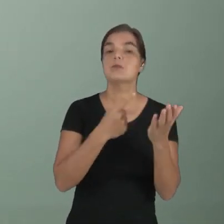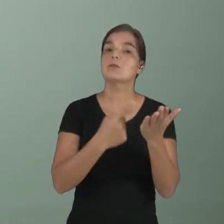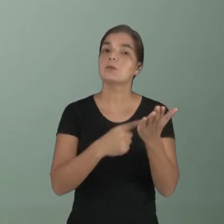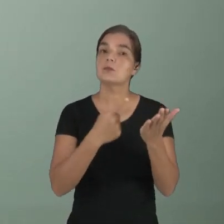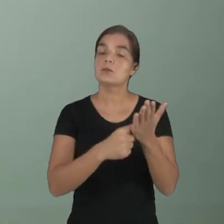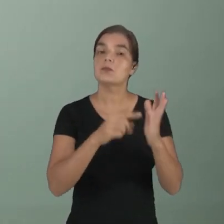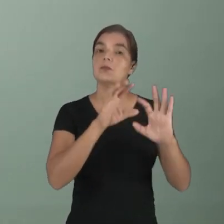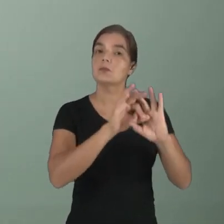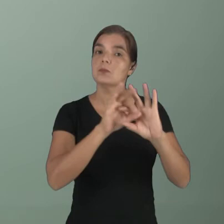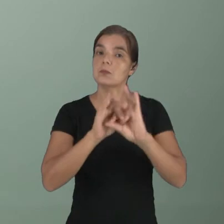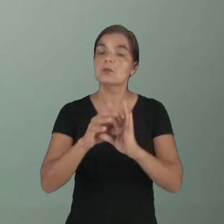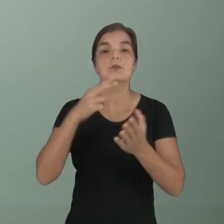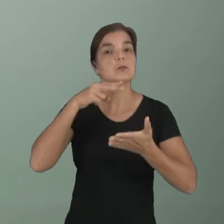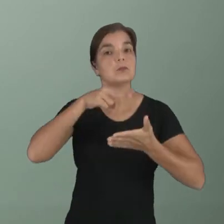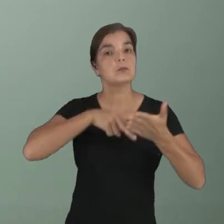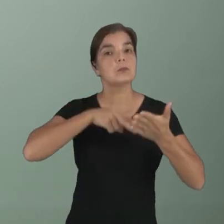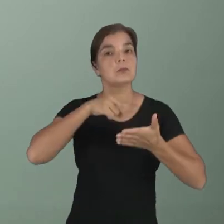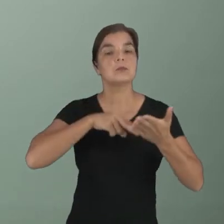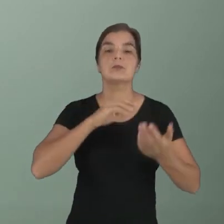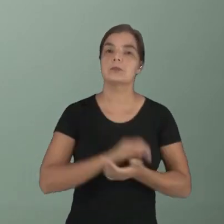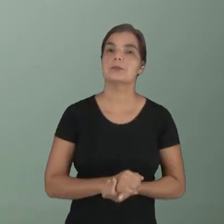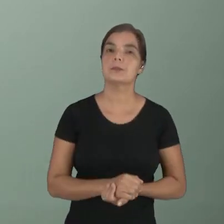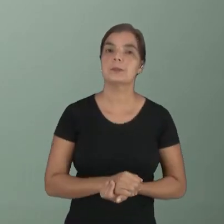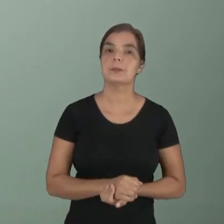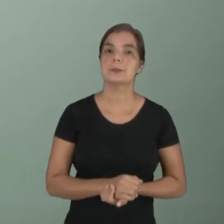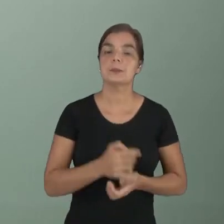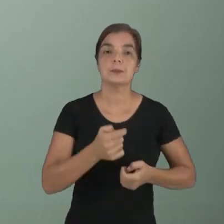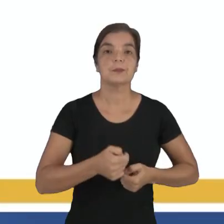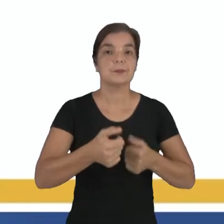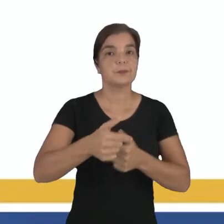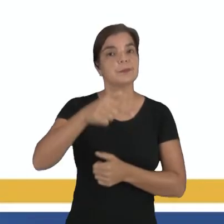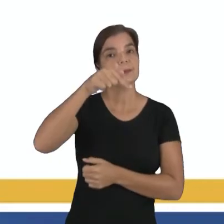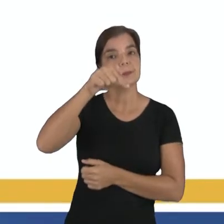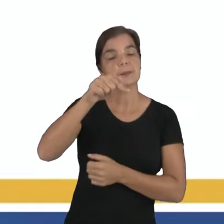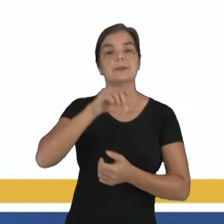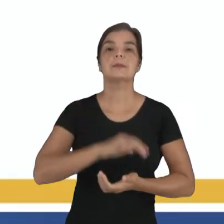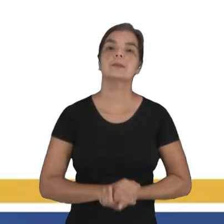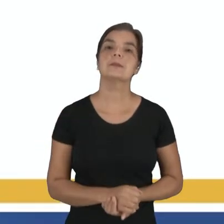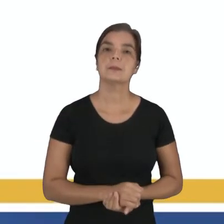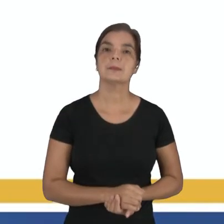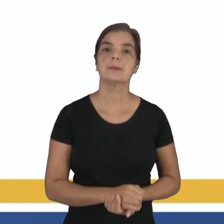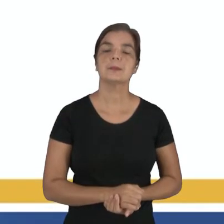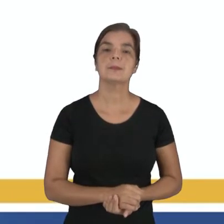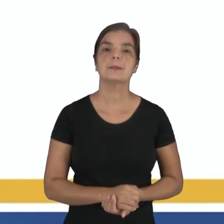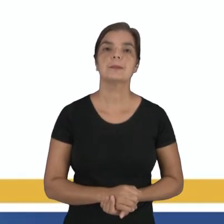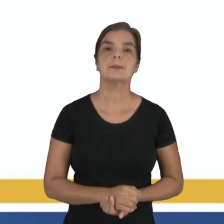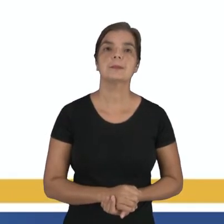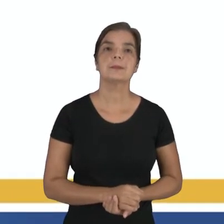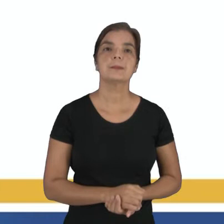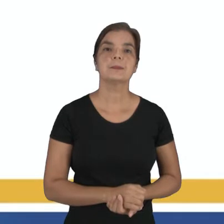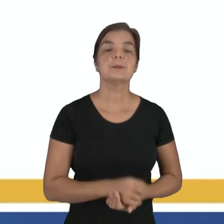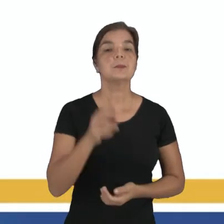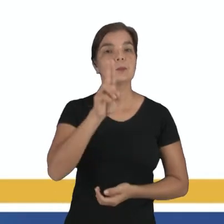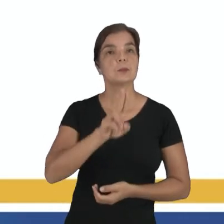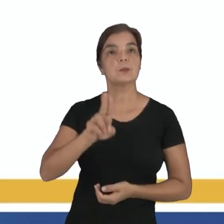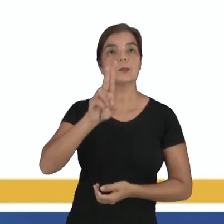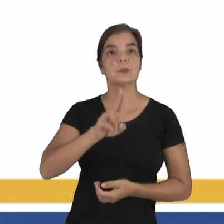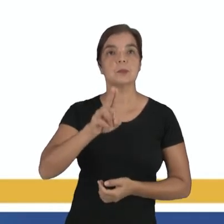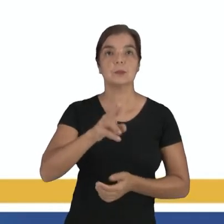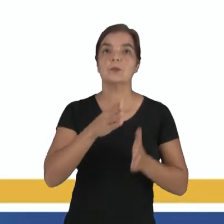no contexto que você leu? Vamos para a dica 7. São 10 dicas.